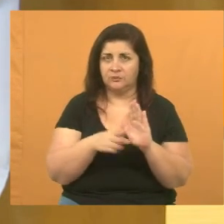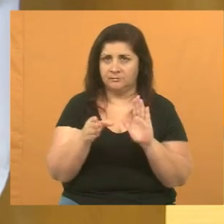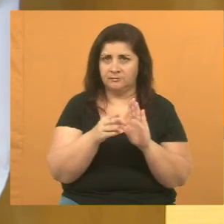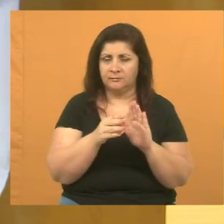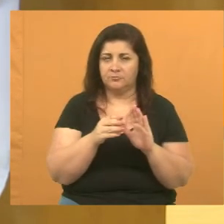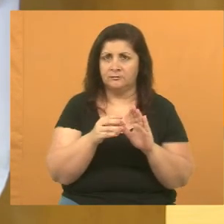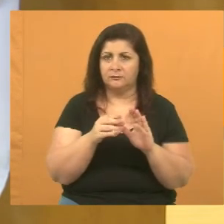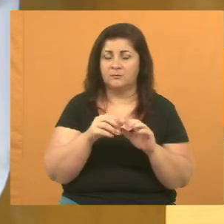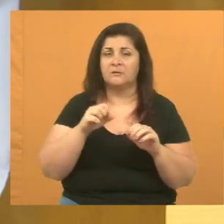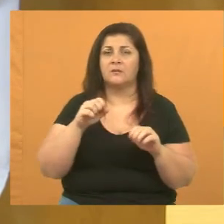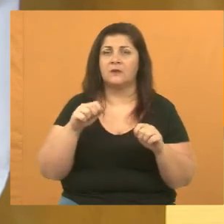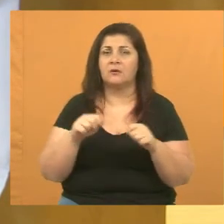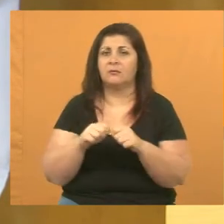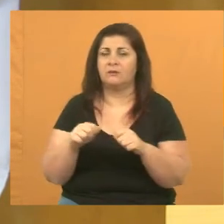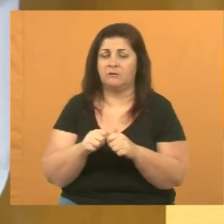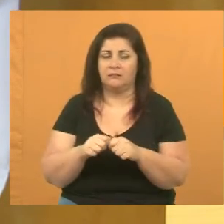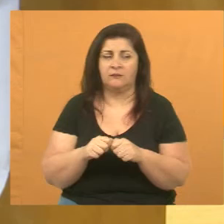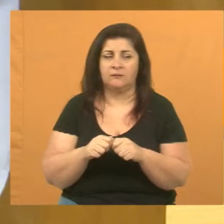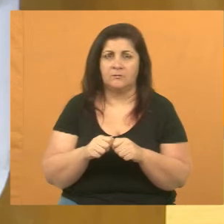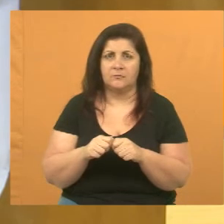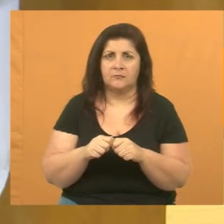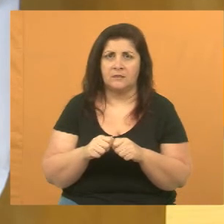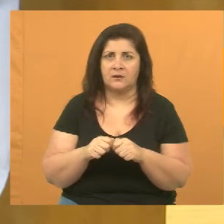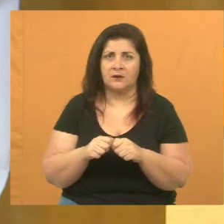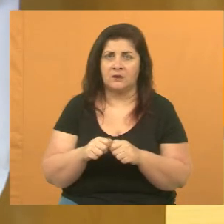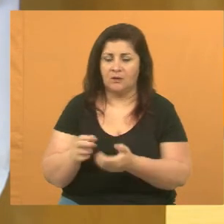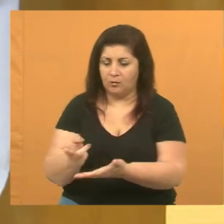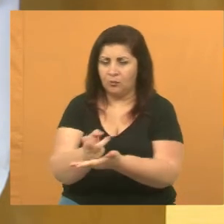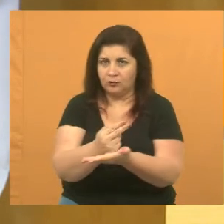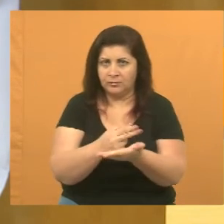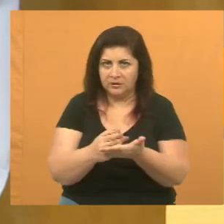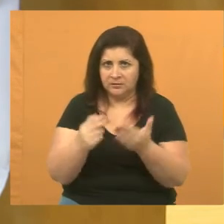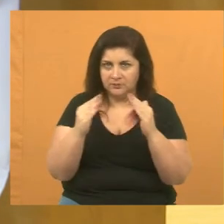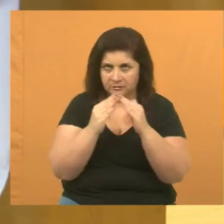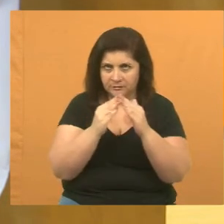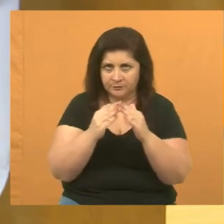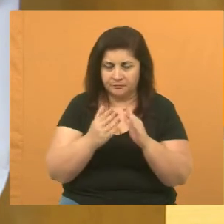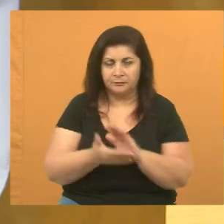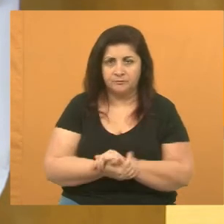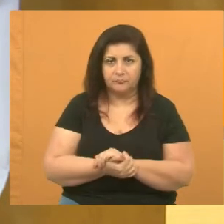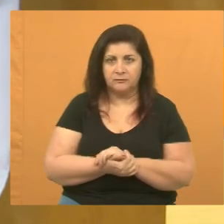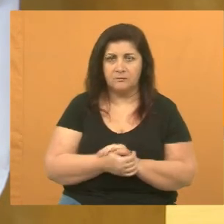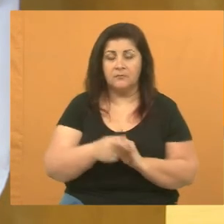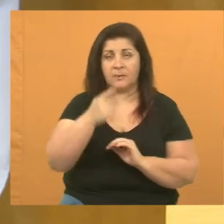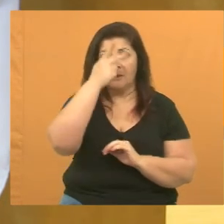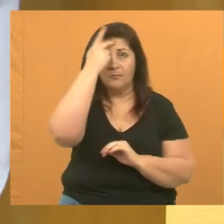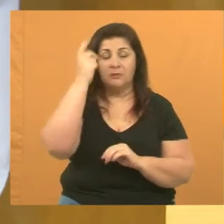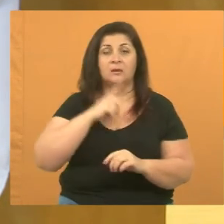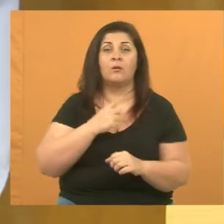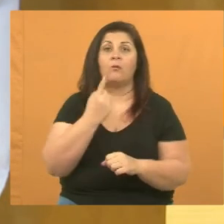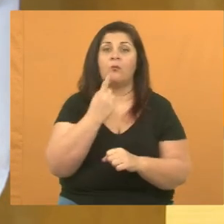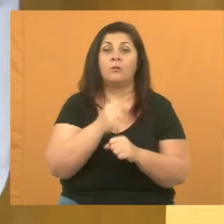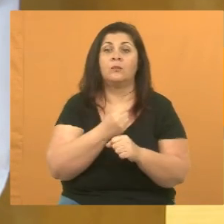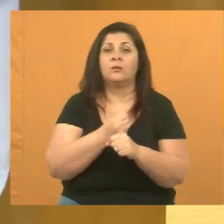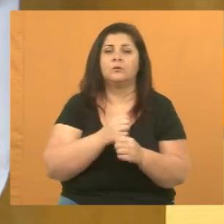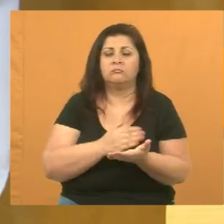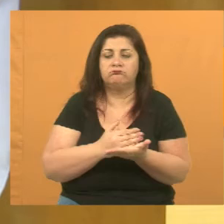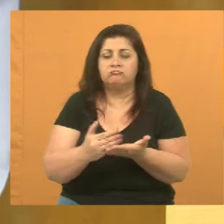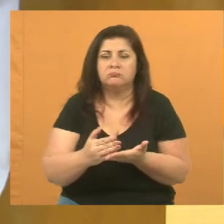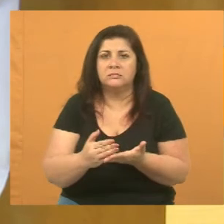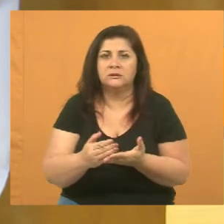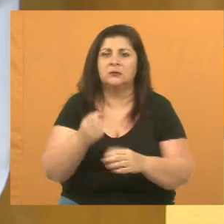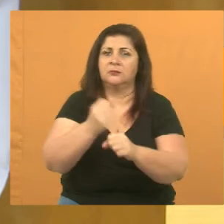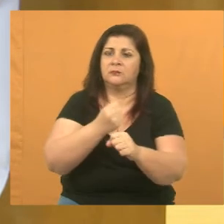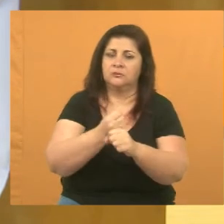quando feito o projeto da planta da casa, o projeto da casa, a pessoa tem 1 ano para começar a construir, mais 1